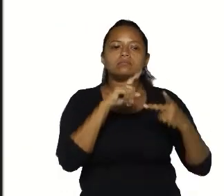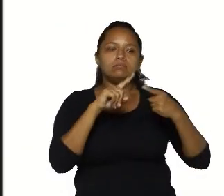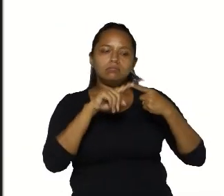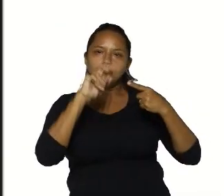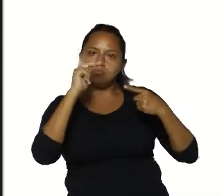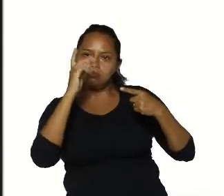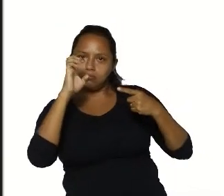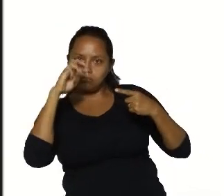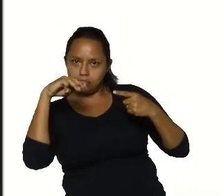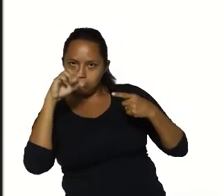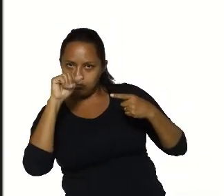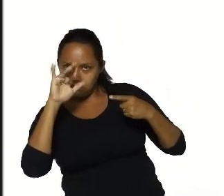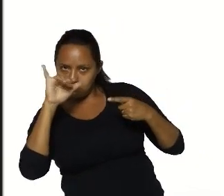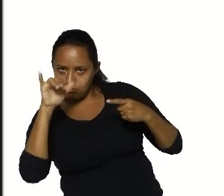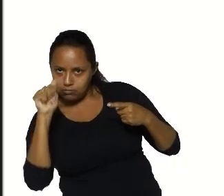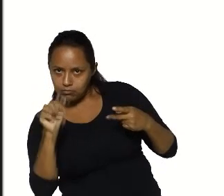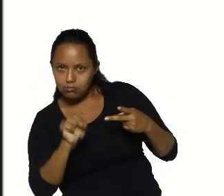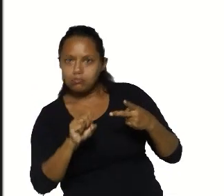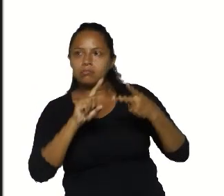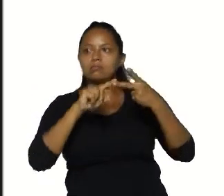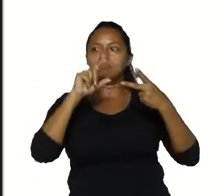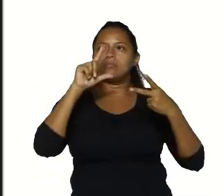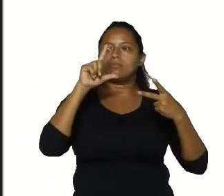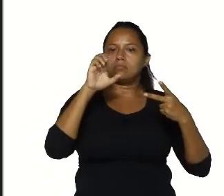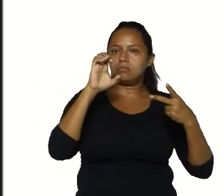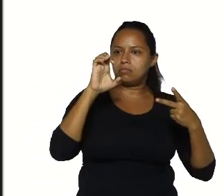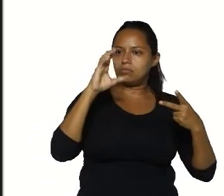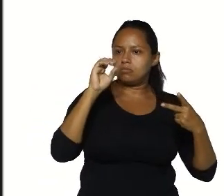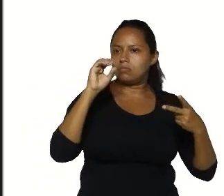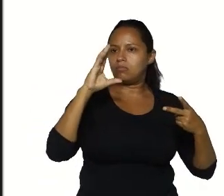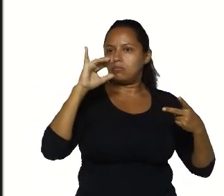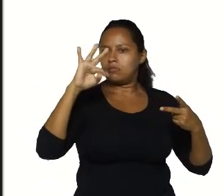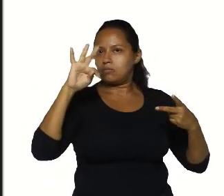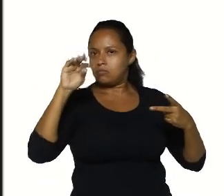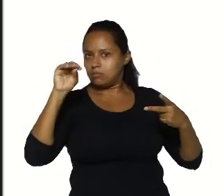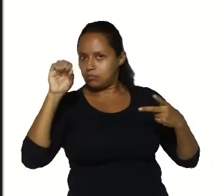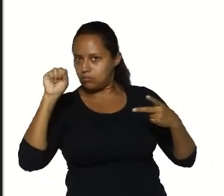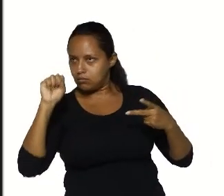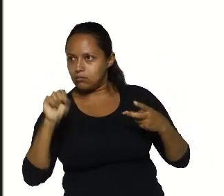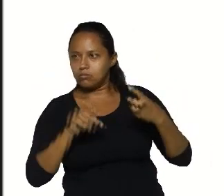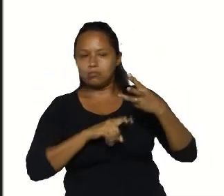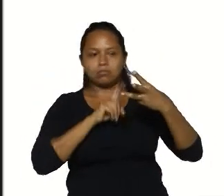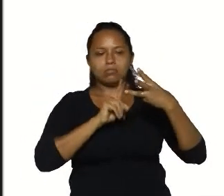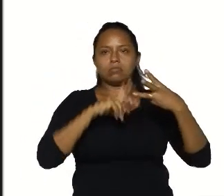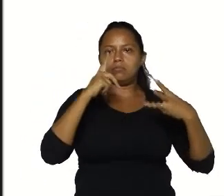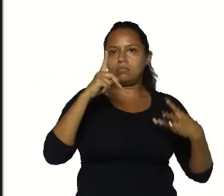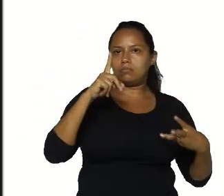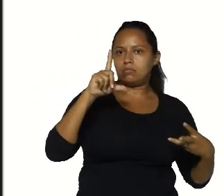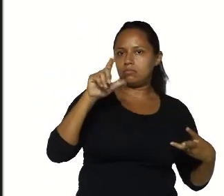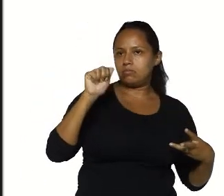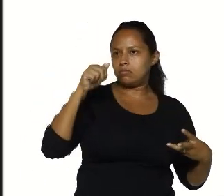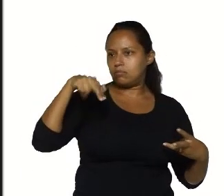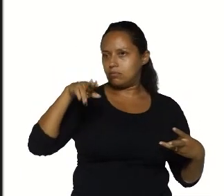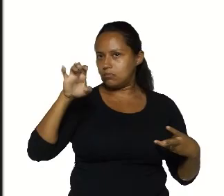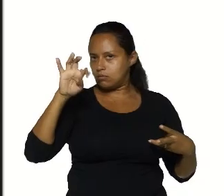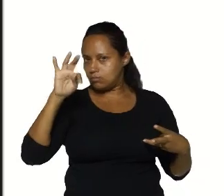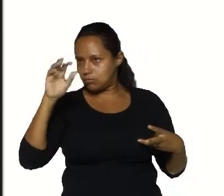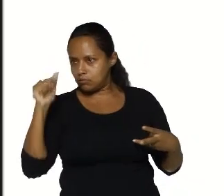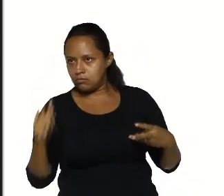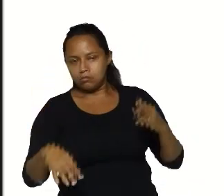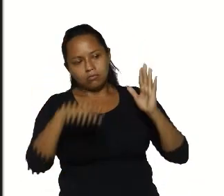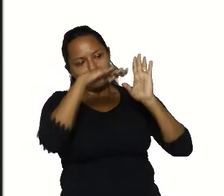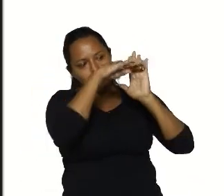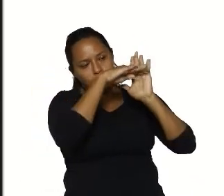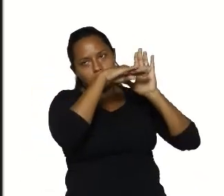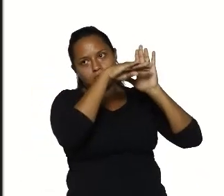hemácias, leucócitos e plaquetas. Então aqui, gente, nós temos uma tabela com 4 colunas. Primeira